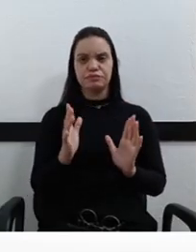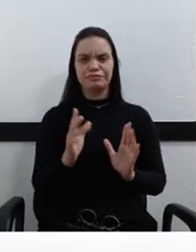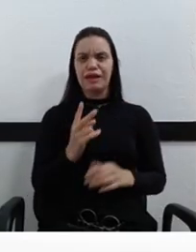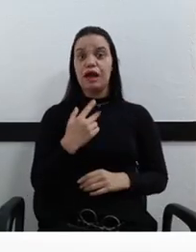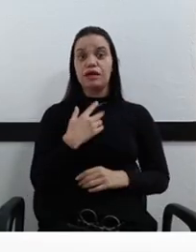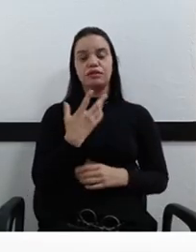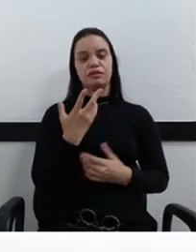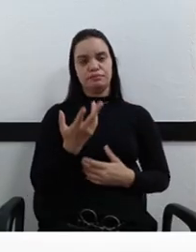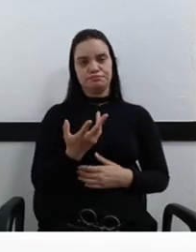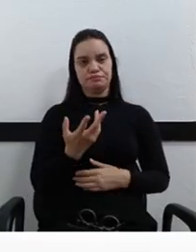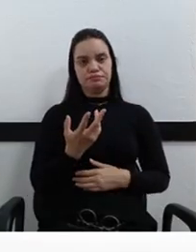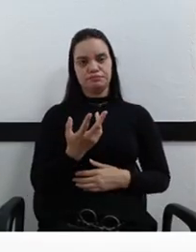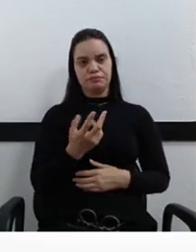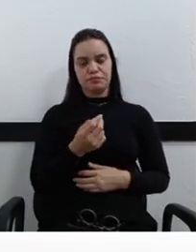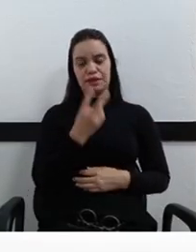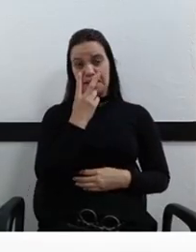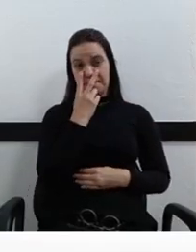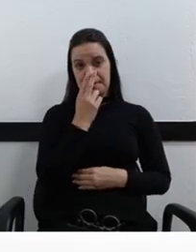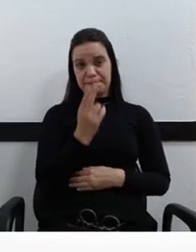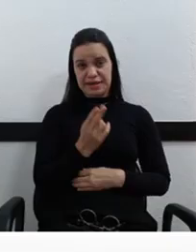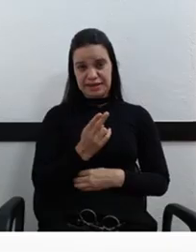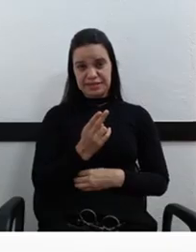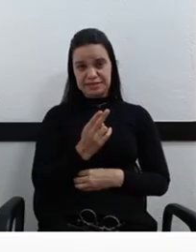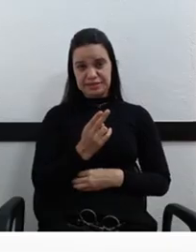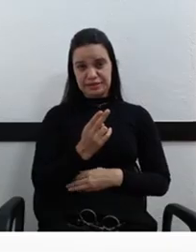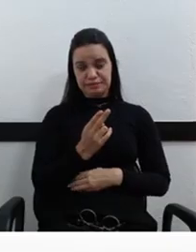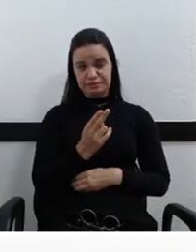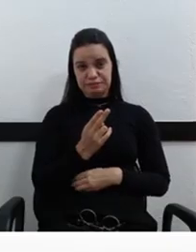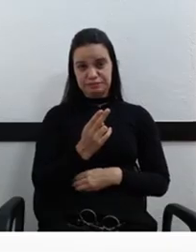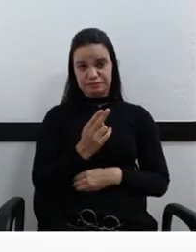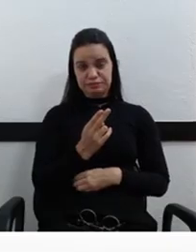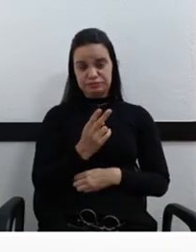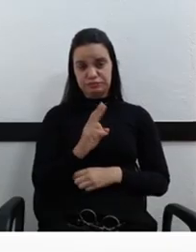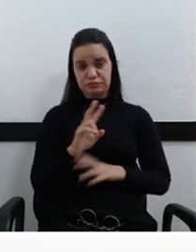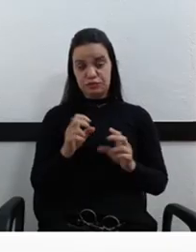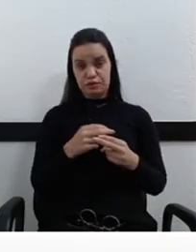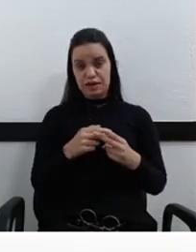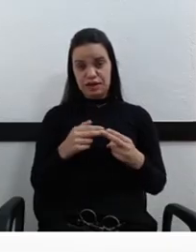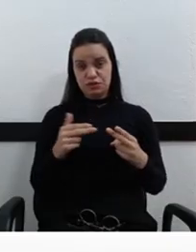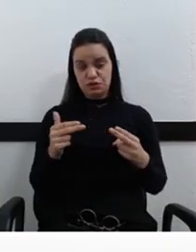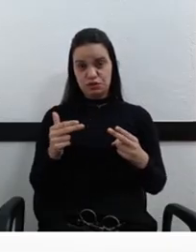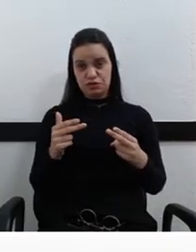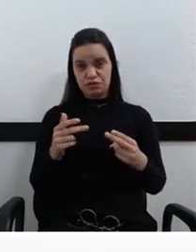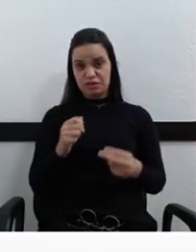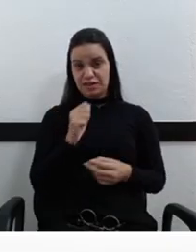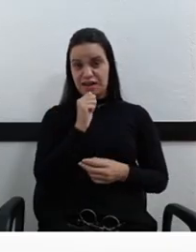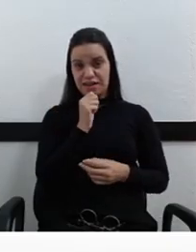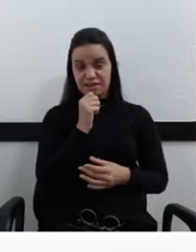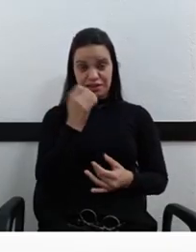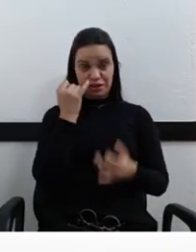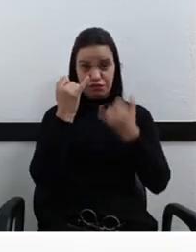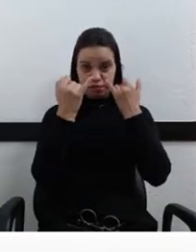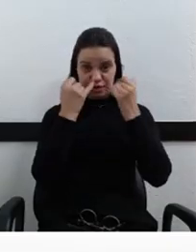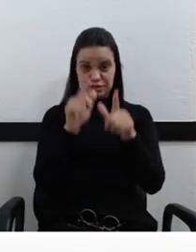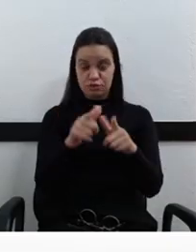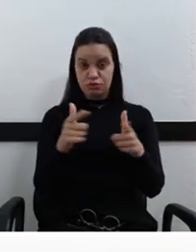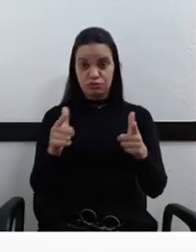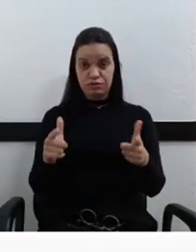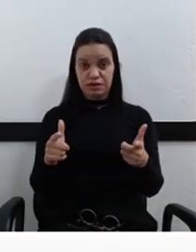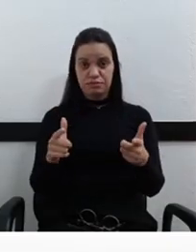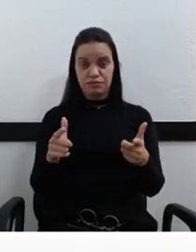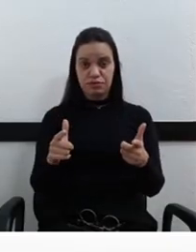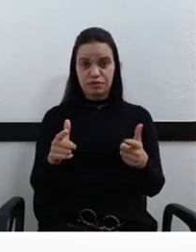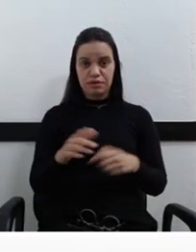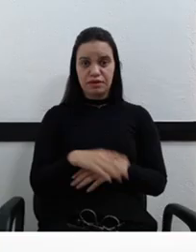cenário, deliberar, e ainda mais deliberar sobre algo que a gente ainda não tem uma informação precisa, é um